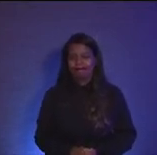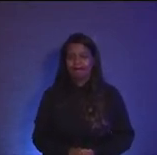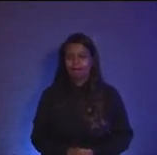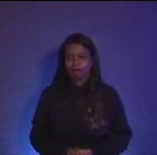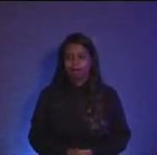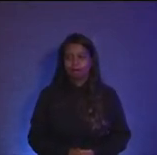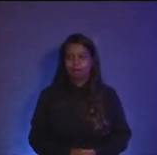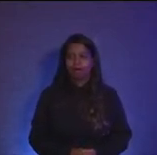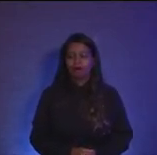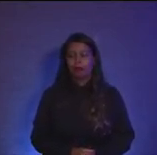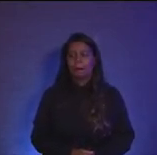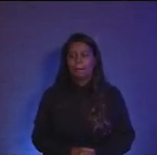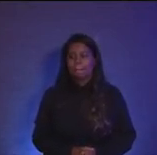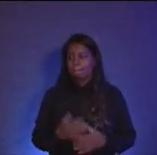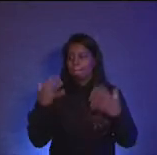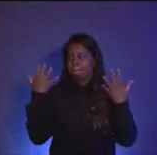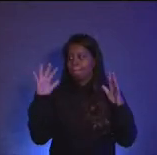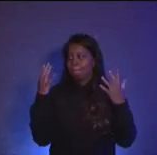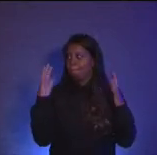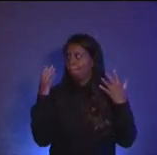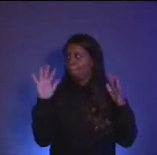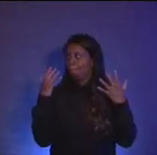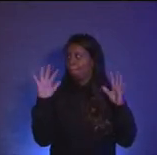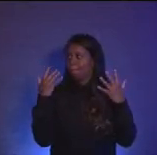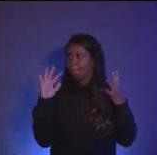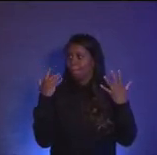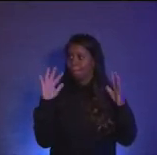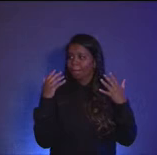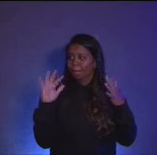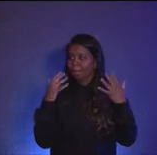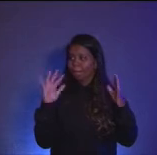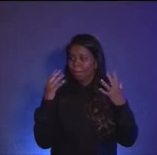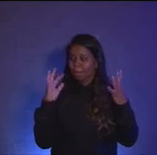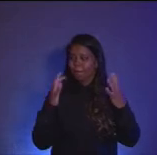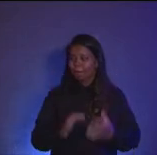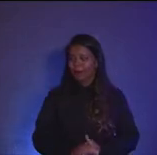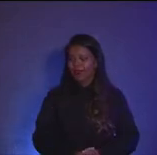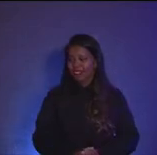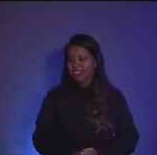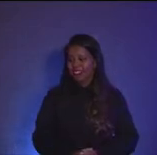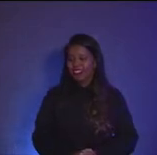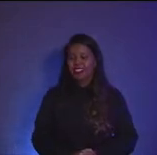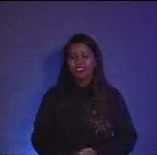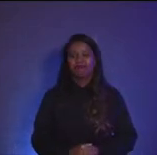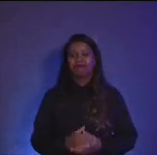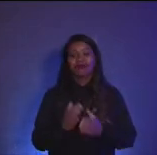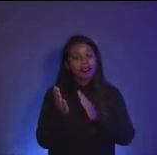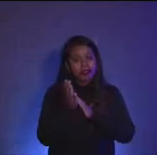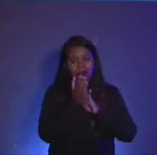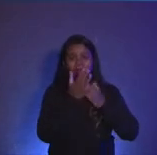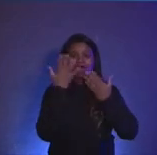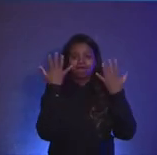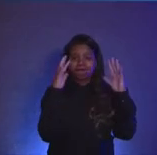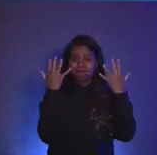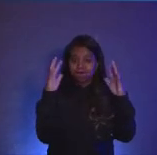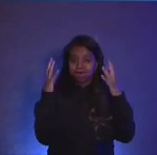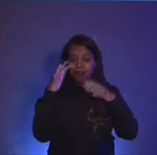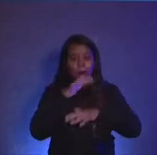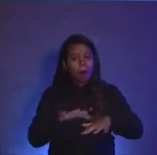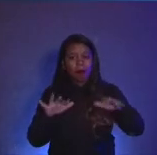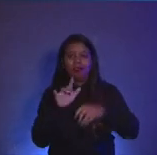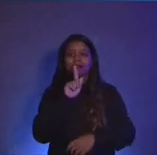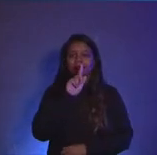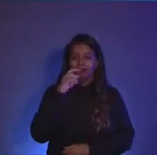Bom, Bom, parabéns a todos, ao G1, ao